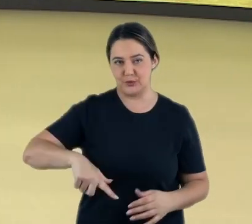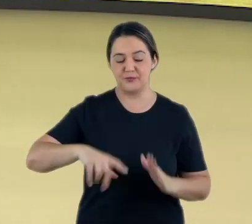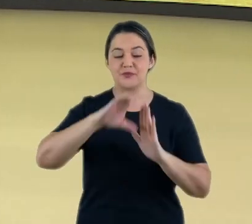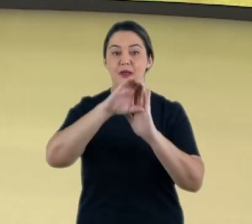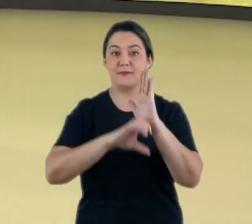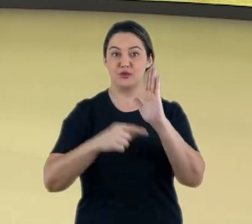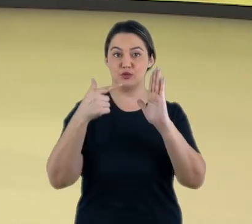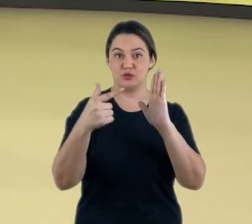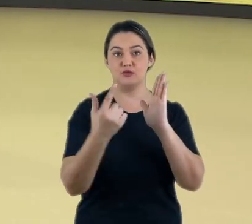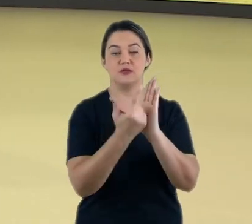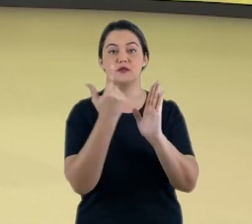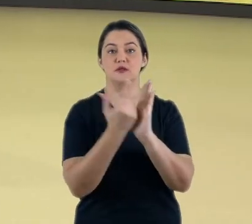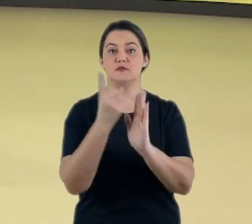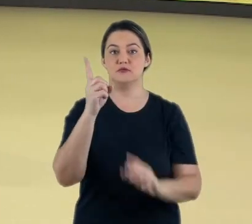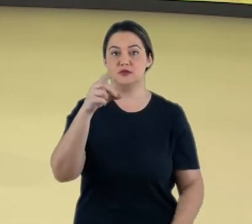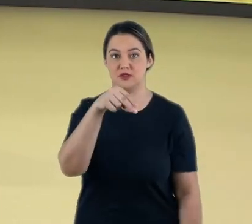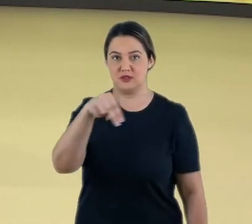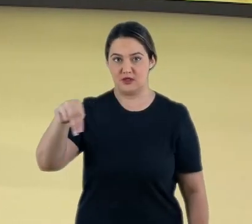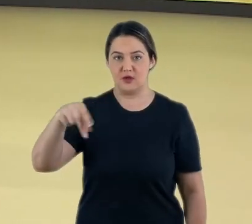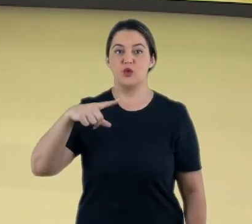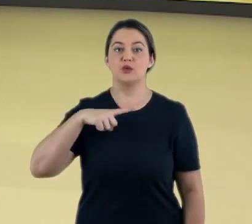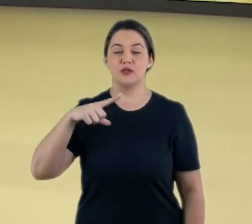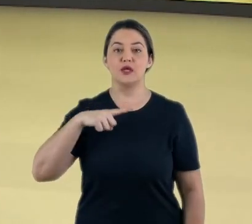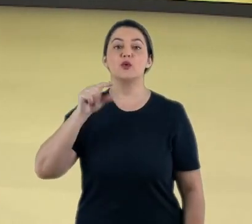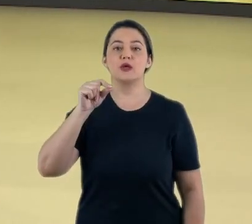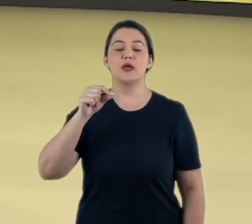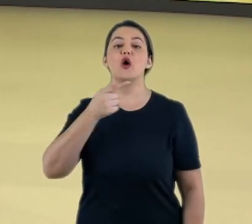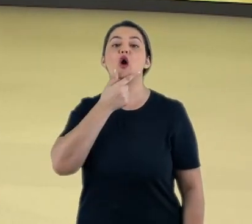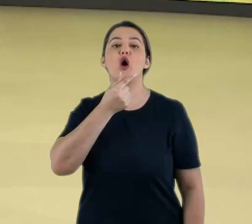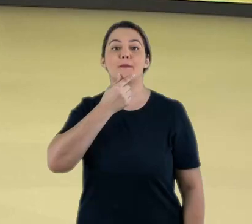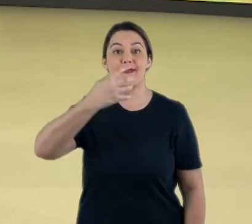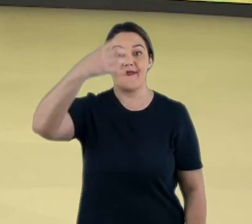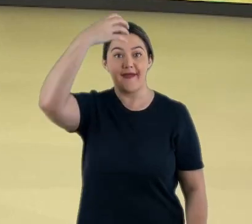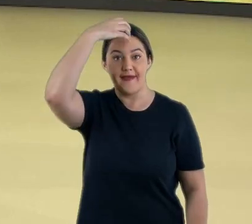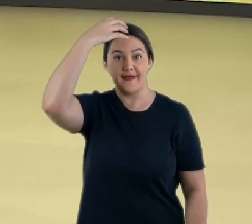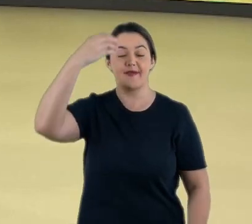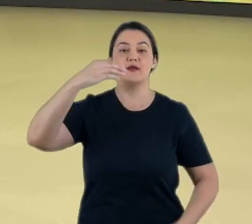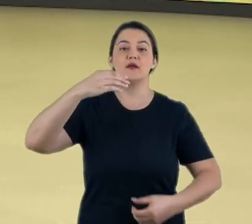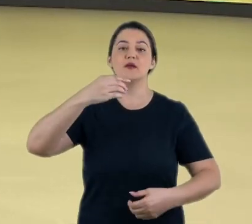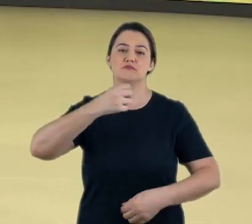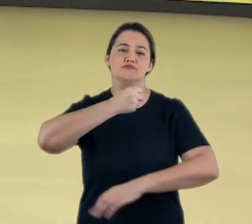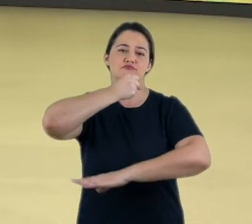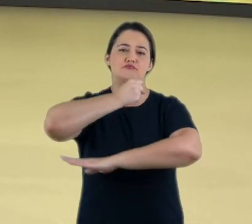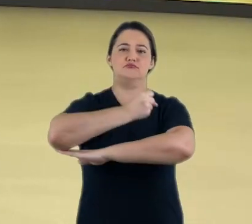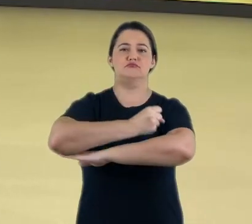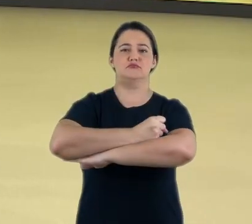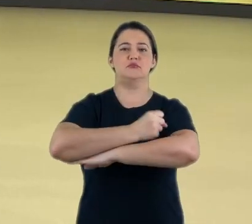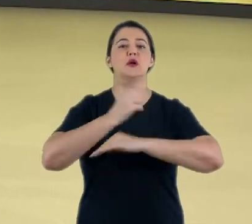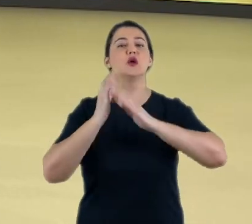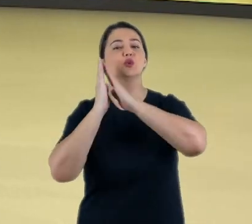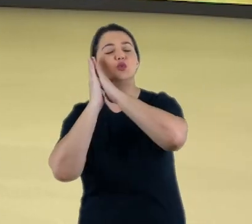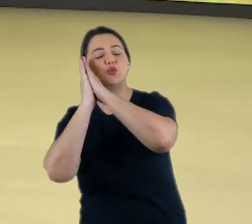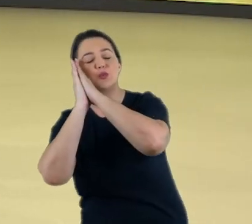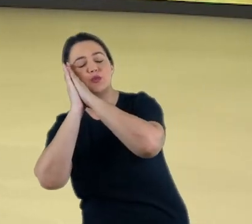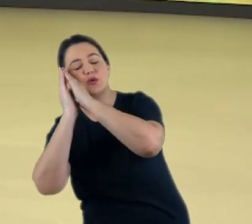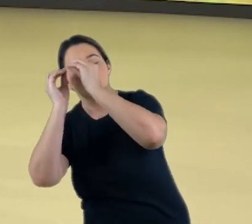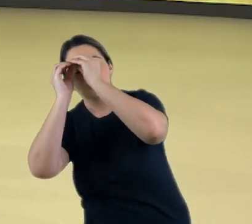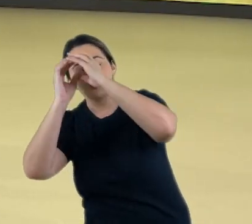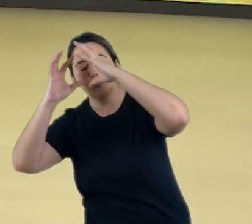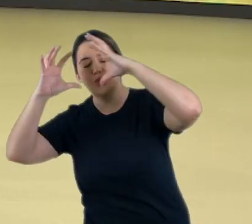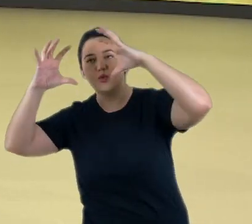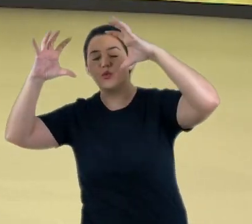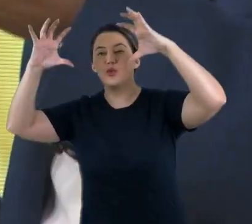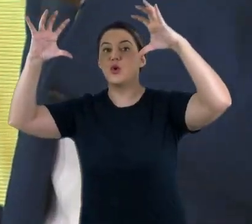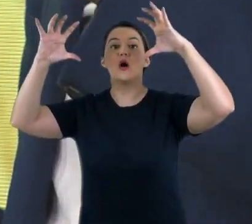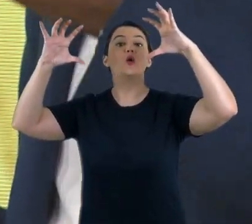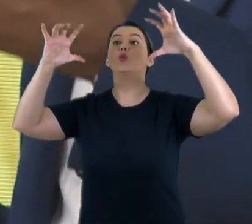No capítulo 2 do livro de Daniel, há a descrição de um sonho que Nabucodonosor teve, onde ele viu uma estátua